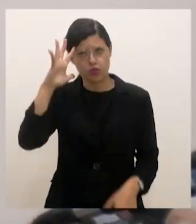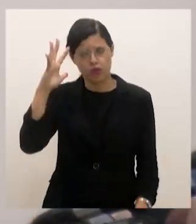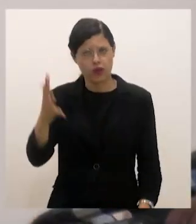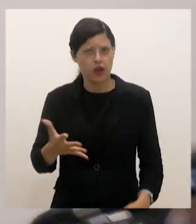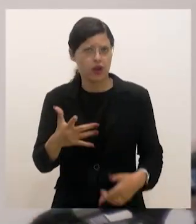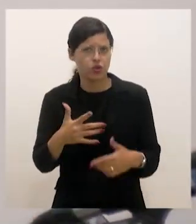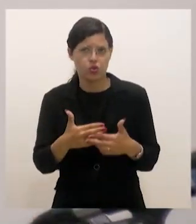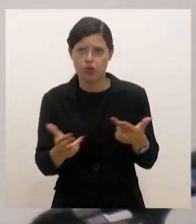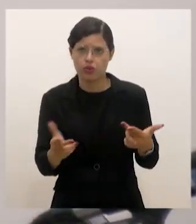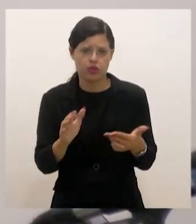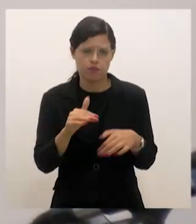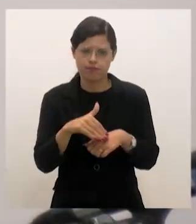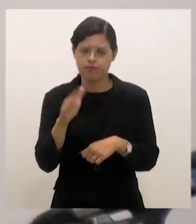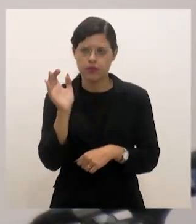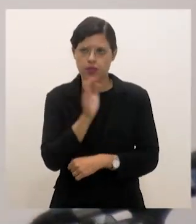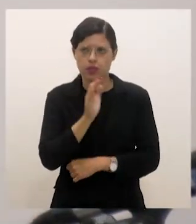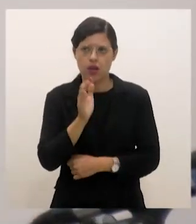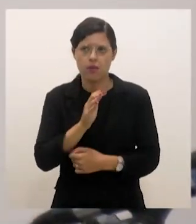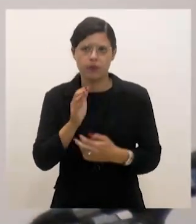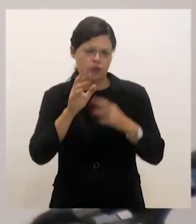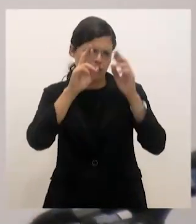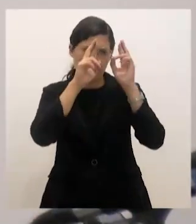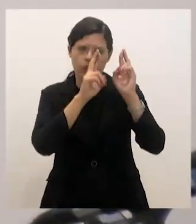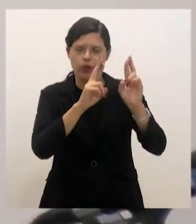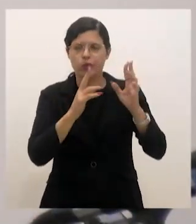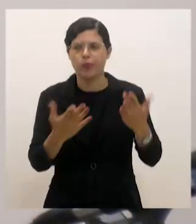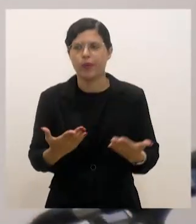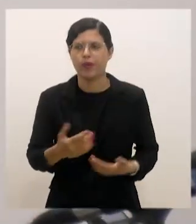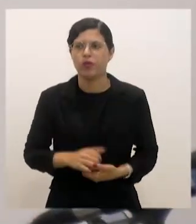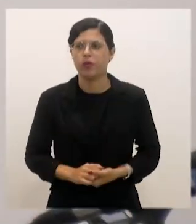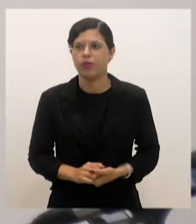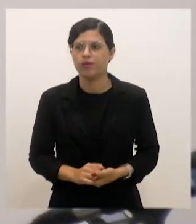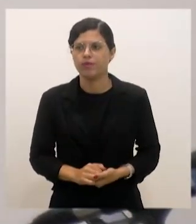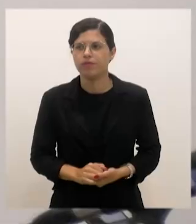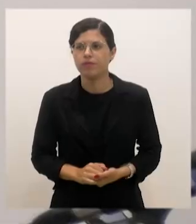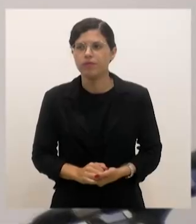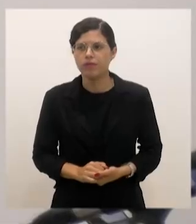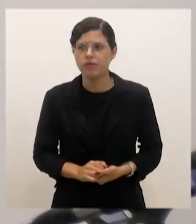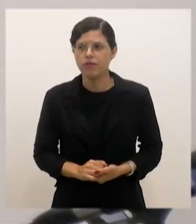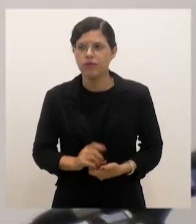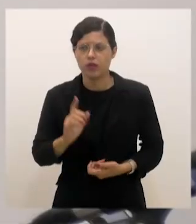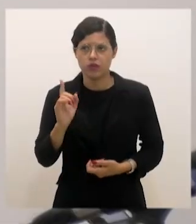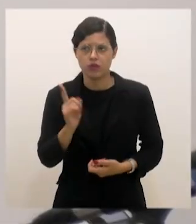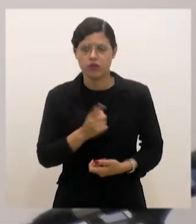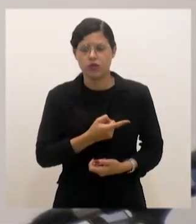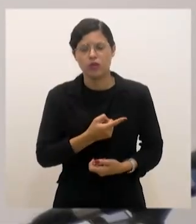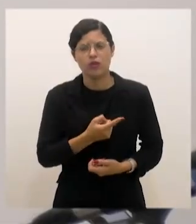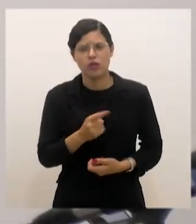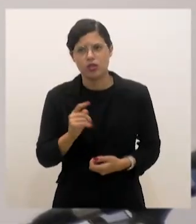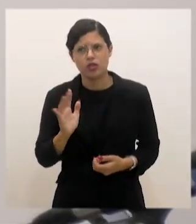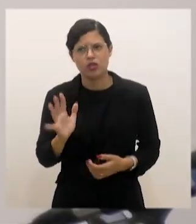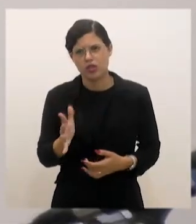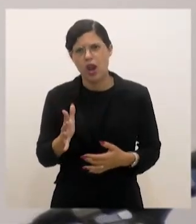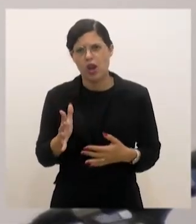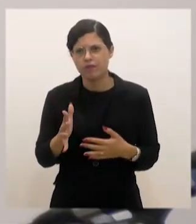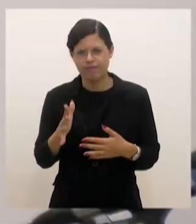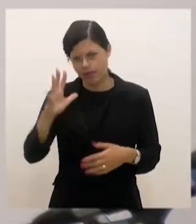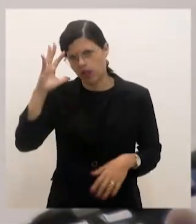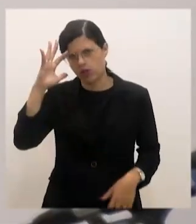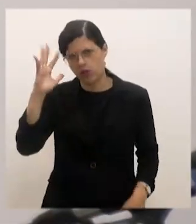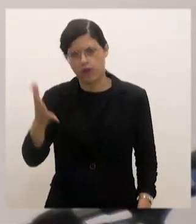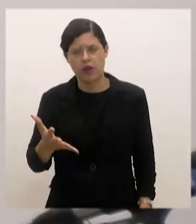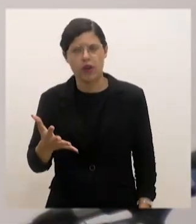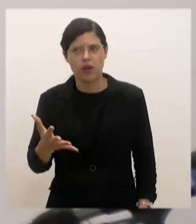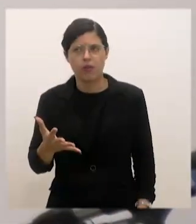respeitando a Vossa Excelência, eu acho que já ultrapassamos esse ponto, e os